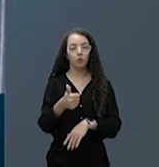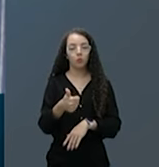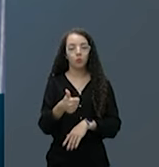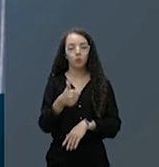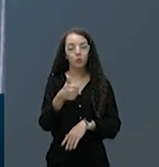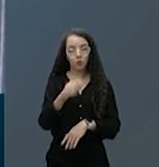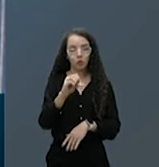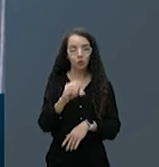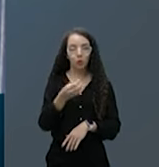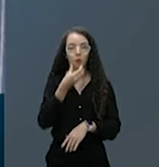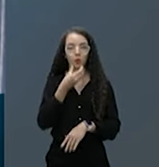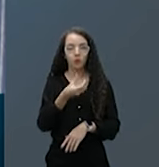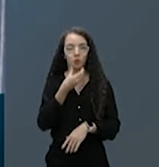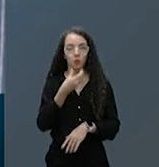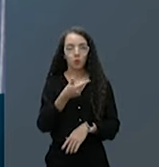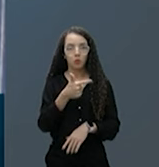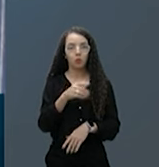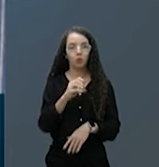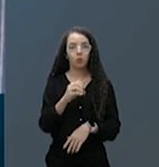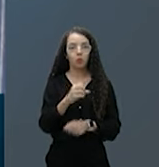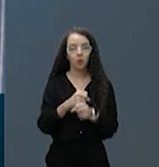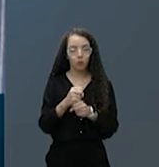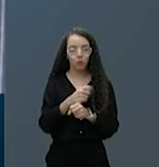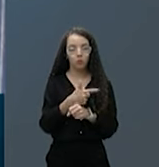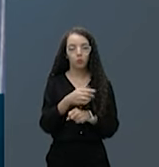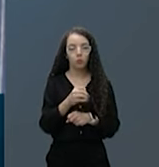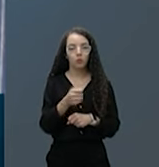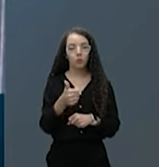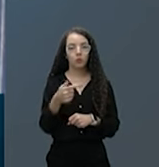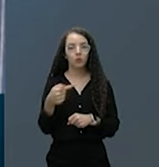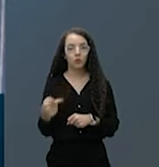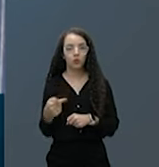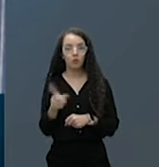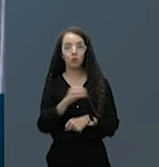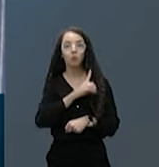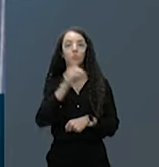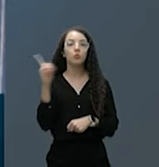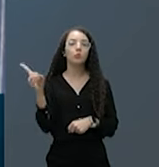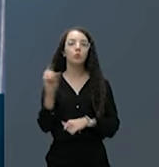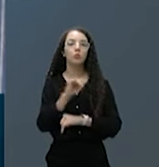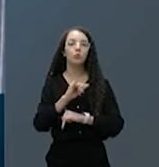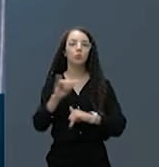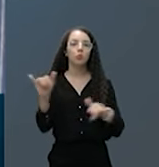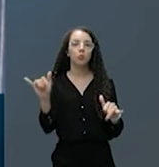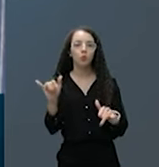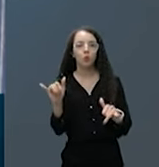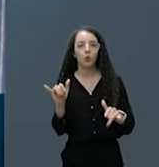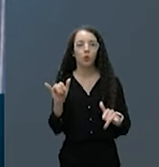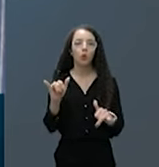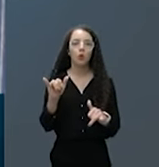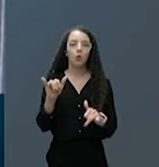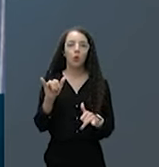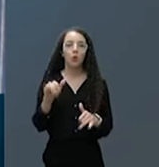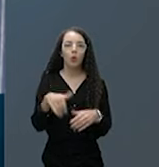19/12/2017, que foi a data da publicação do acórdão do ARESP